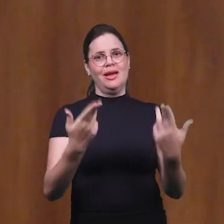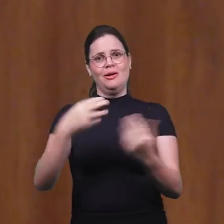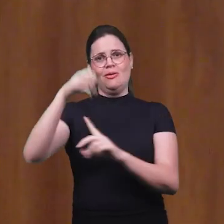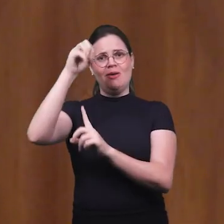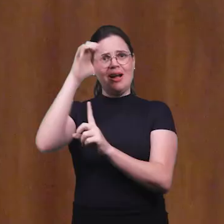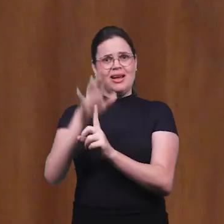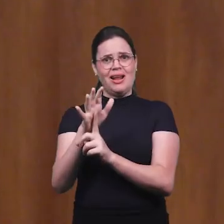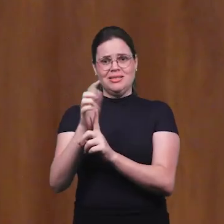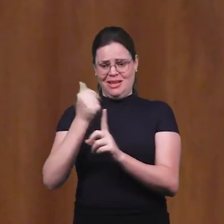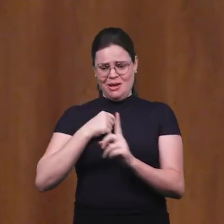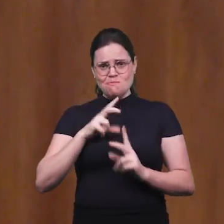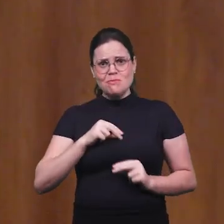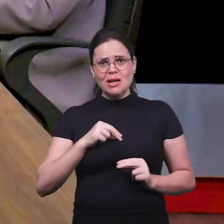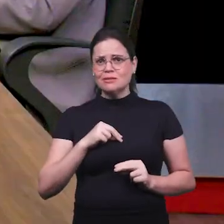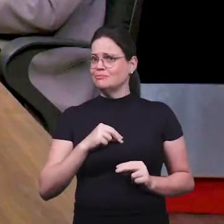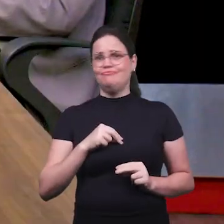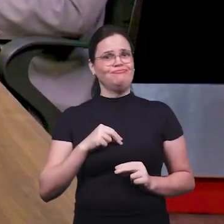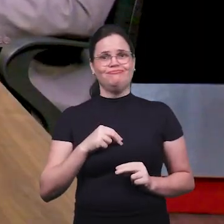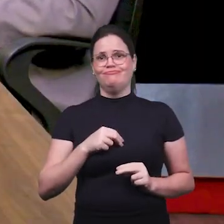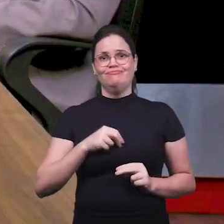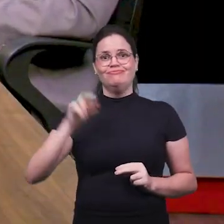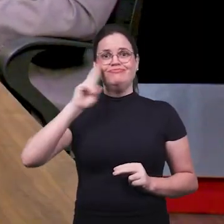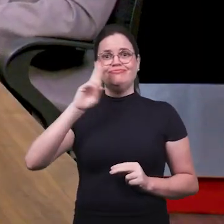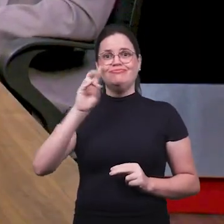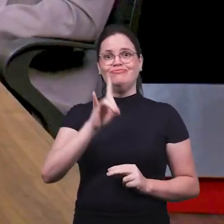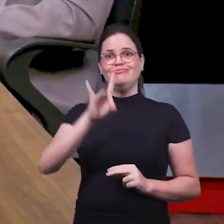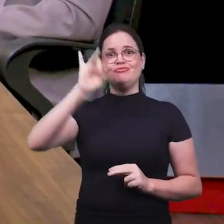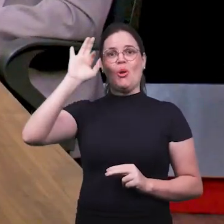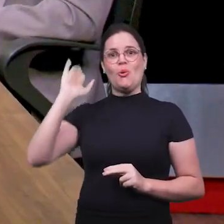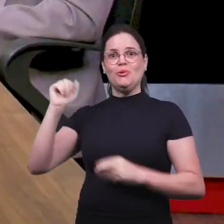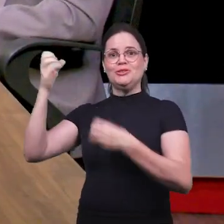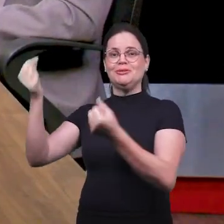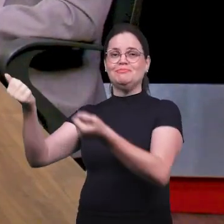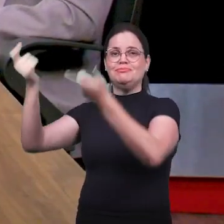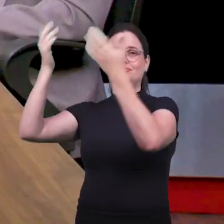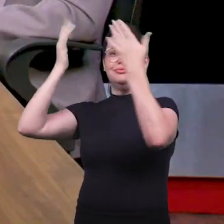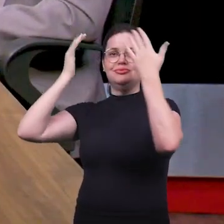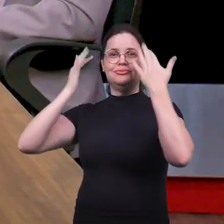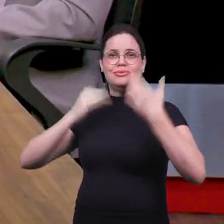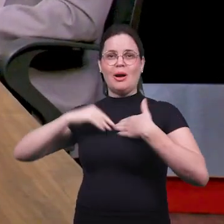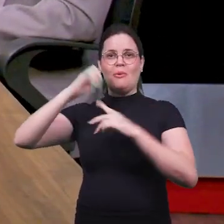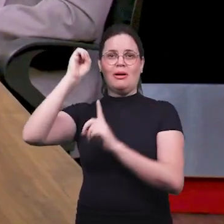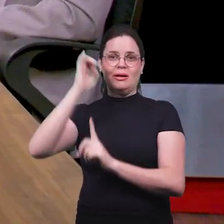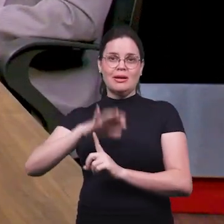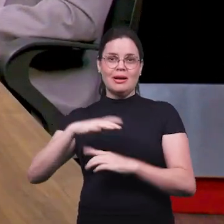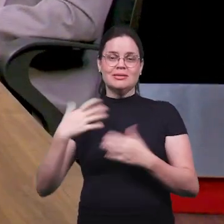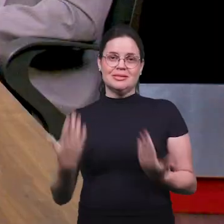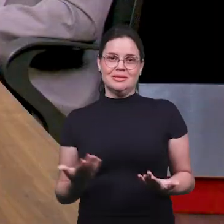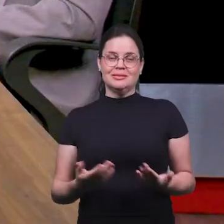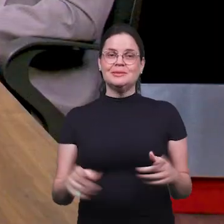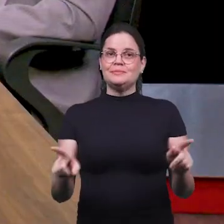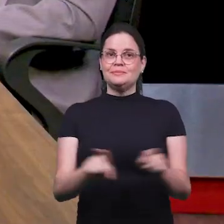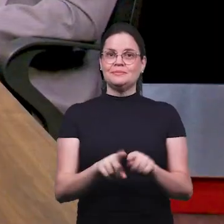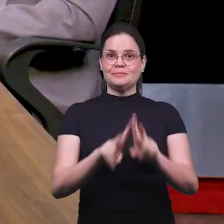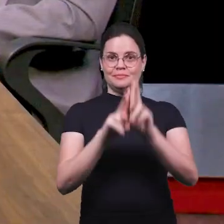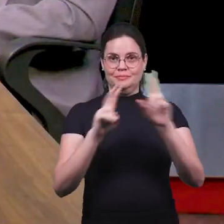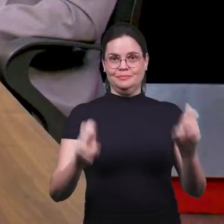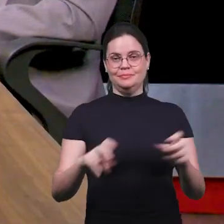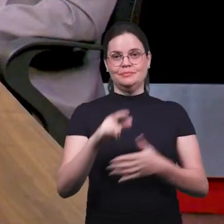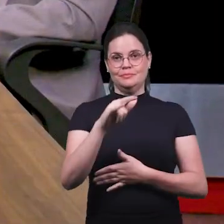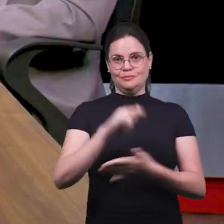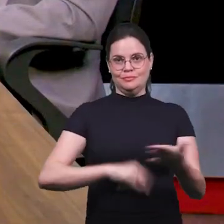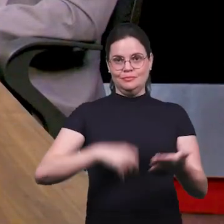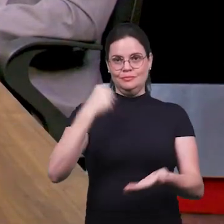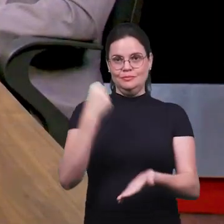nos dada. Exatamente. Dentro desse aspecto do testamento ser irrevogável, né, nós vamos pegar o sacrifício de